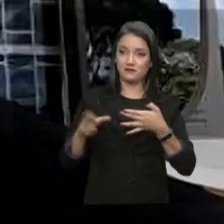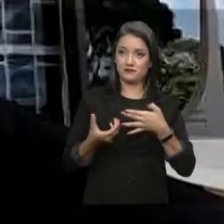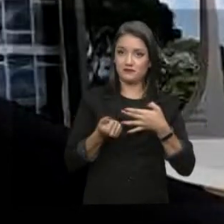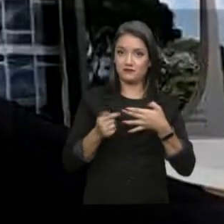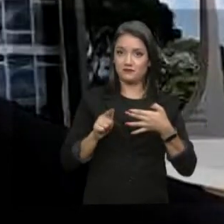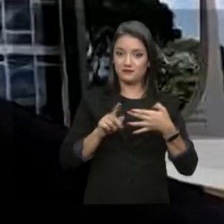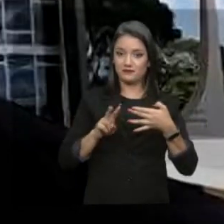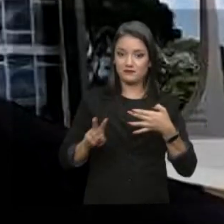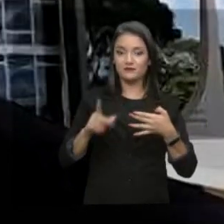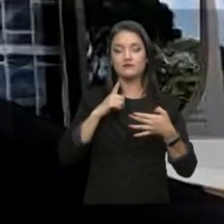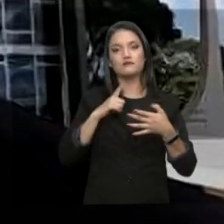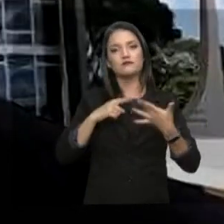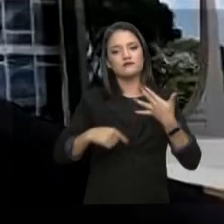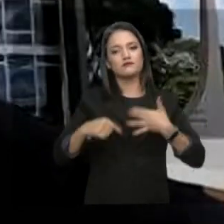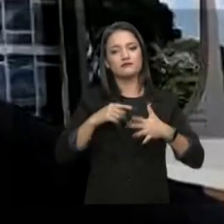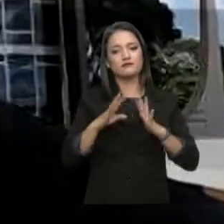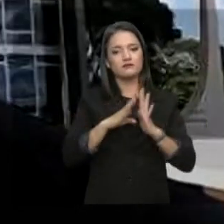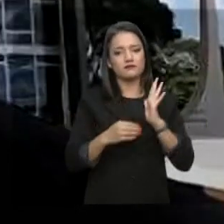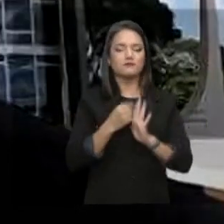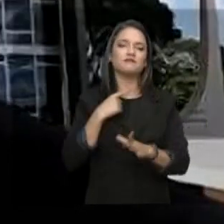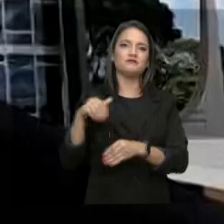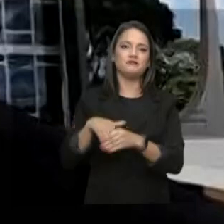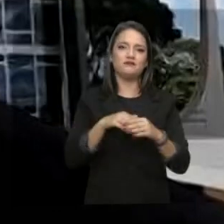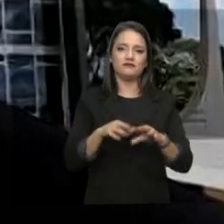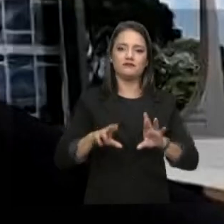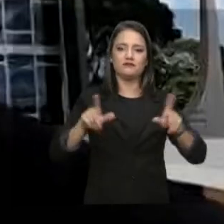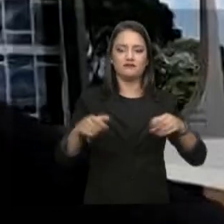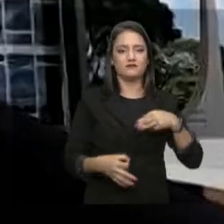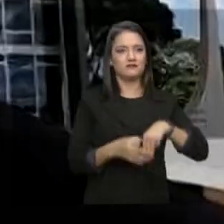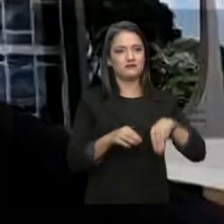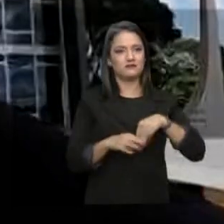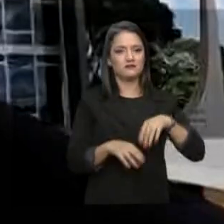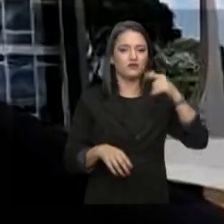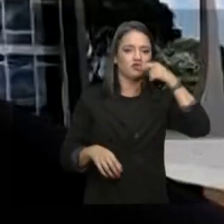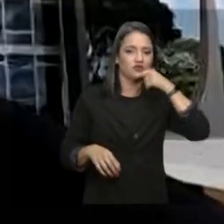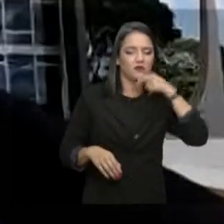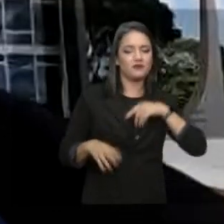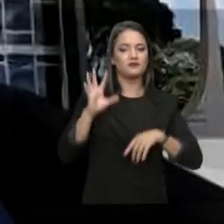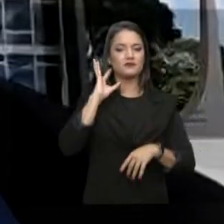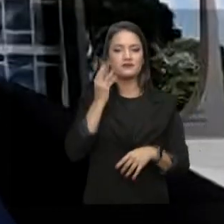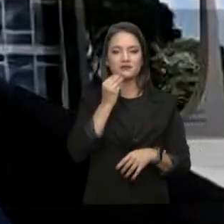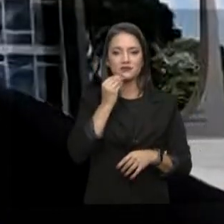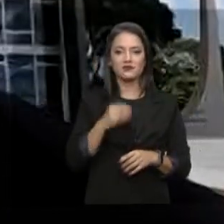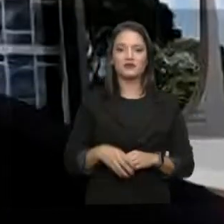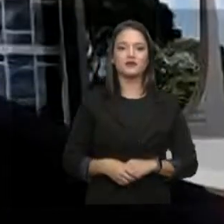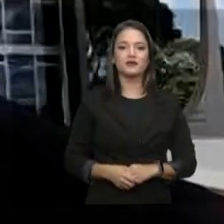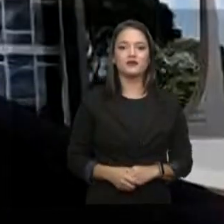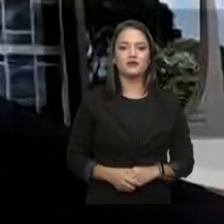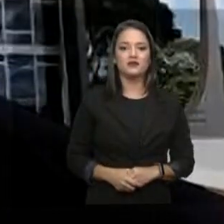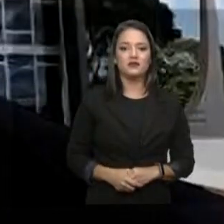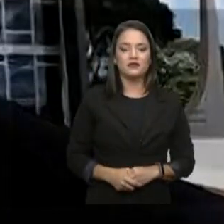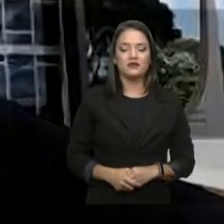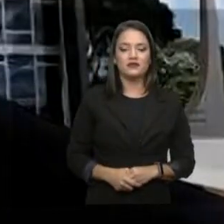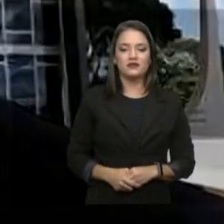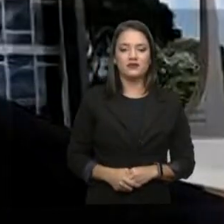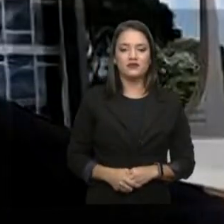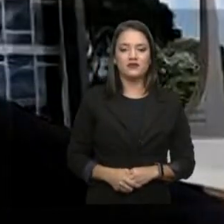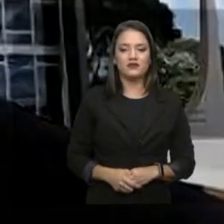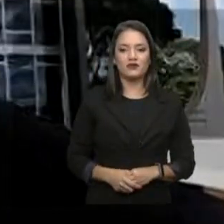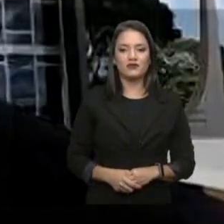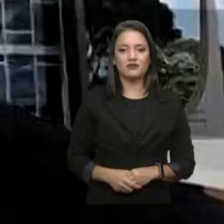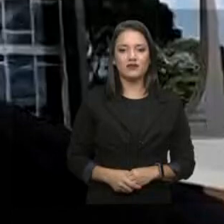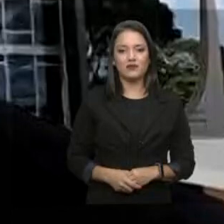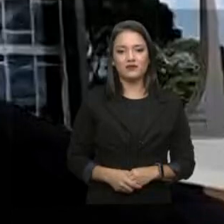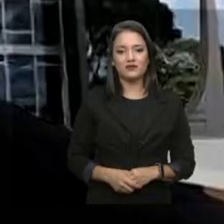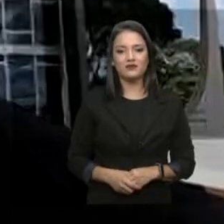trancar a investigação referida nos termos dos votos divergentes do ministro Gilmar Mendes e Dias Toffoli. Em recente julgamento que presidi na segunda turma,